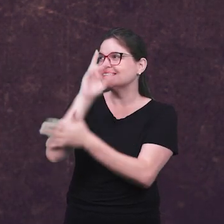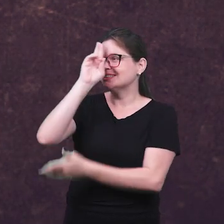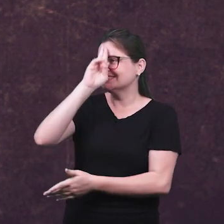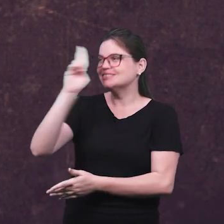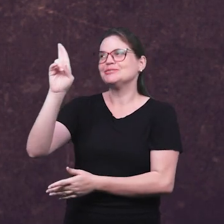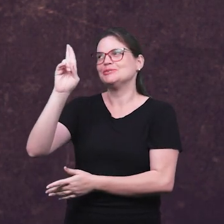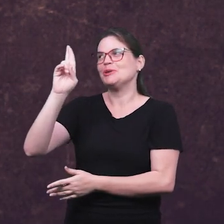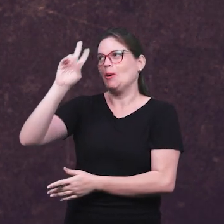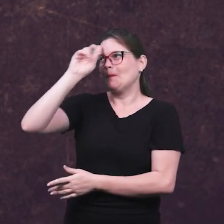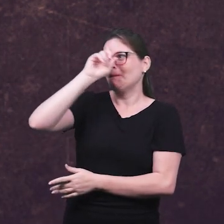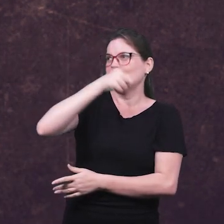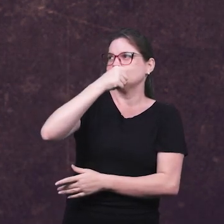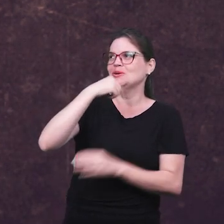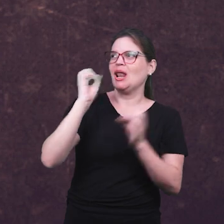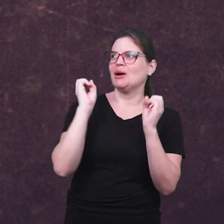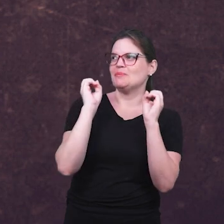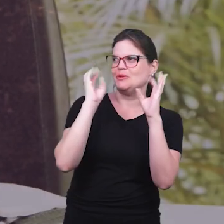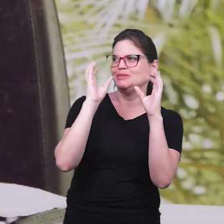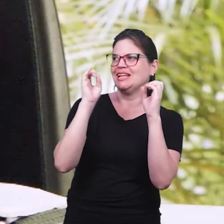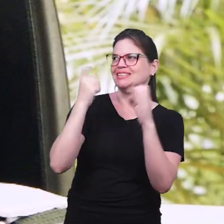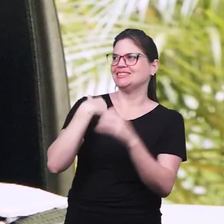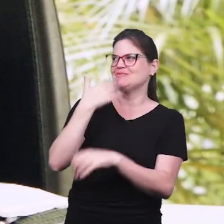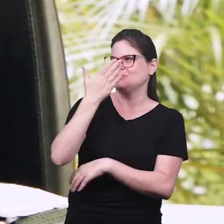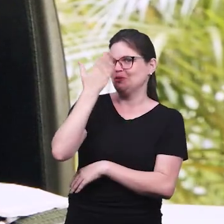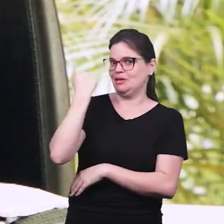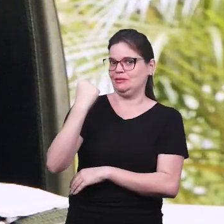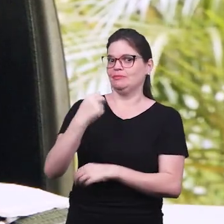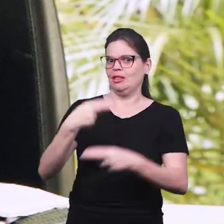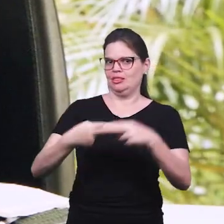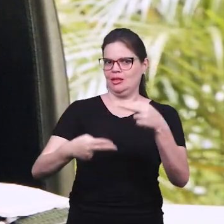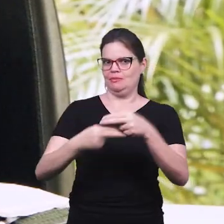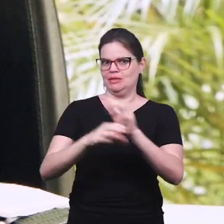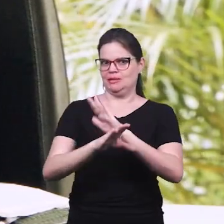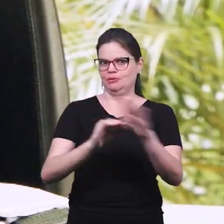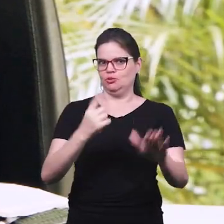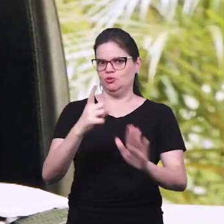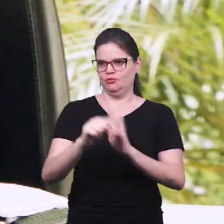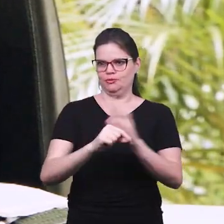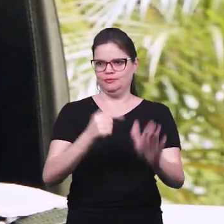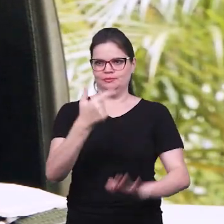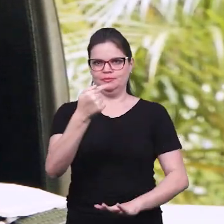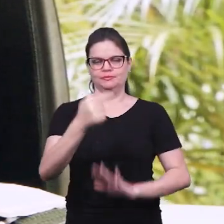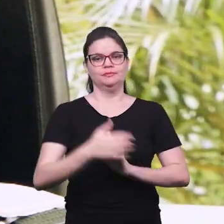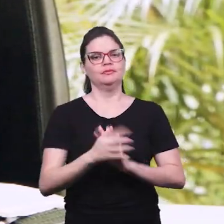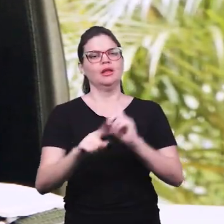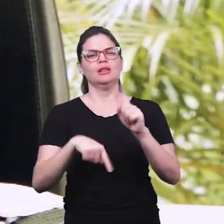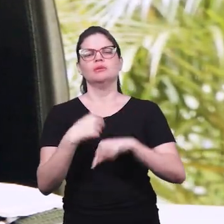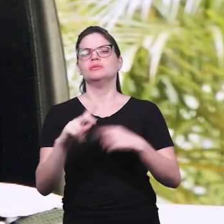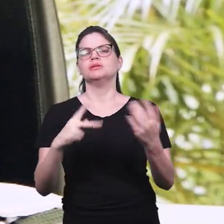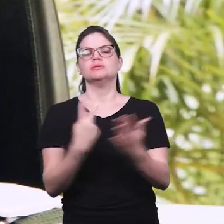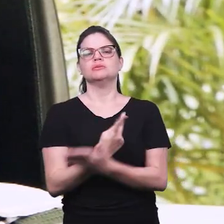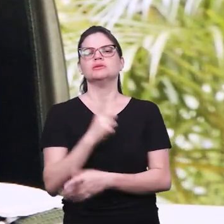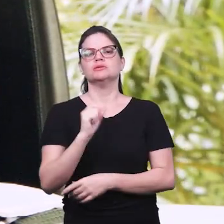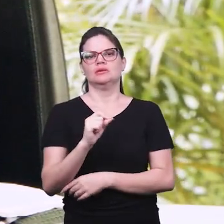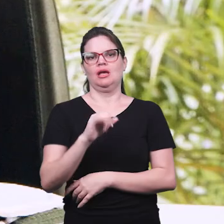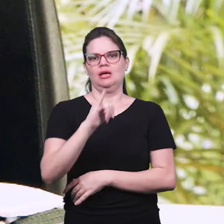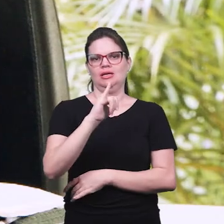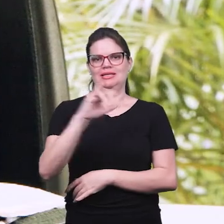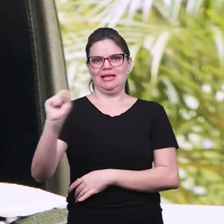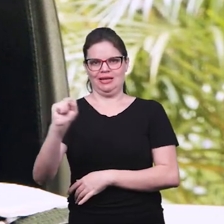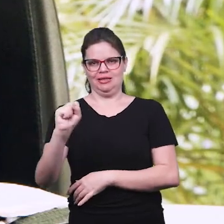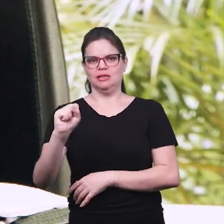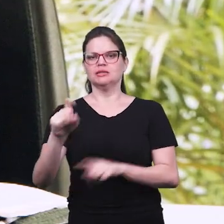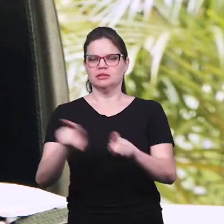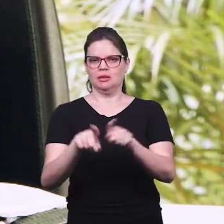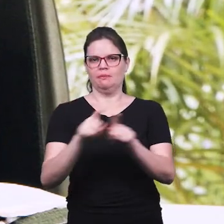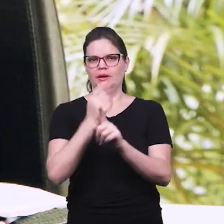que ordenaste a Moisés. Neemias 1,7 fala sobre isso, né? Aí depois vem o profeta Isaías aqui.